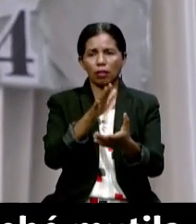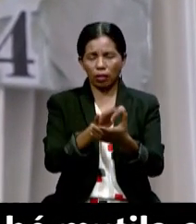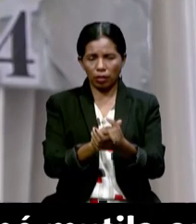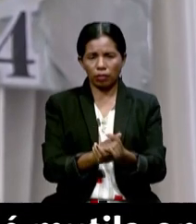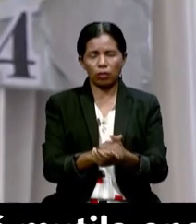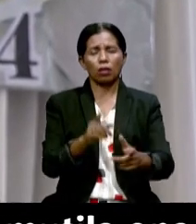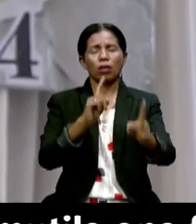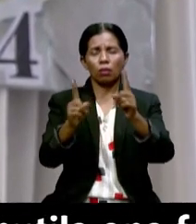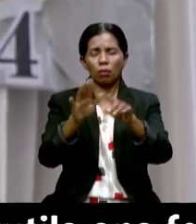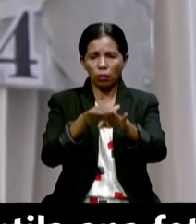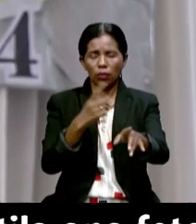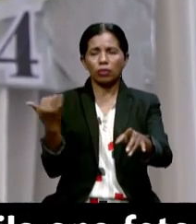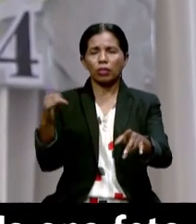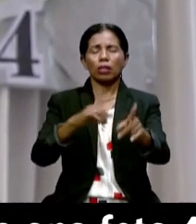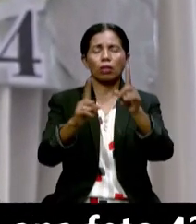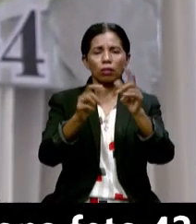sira.